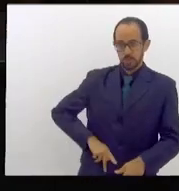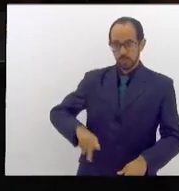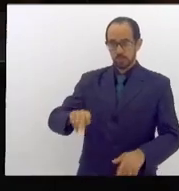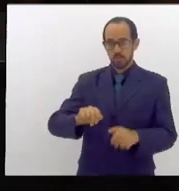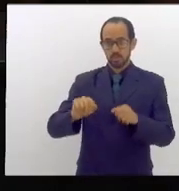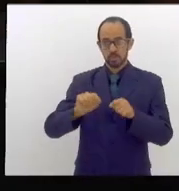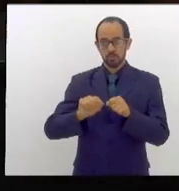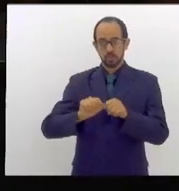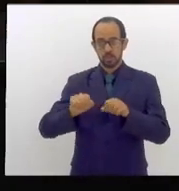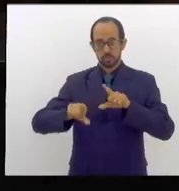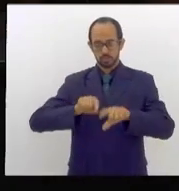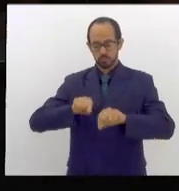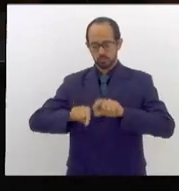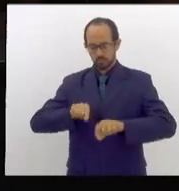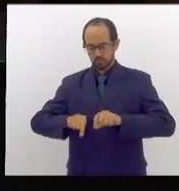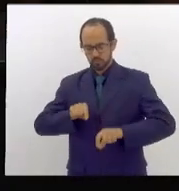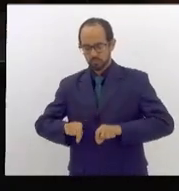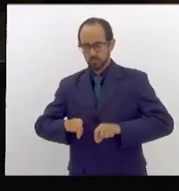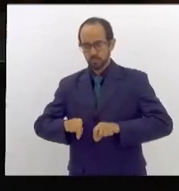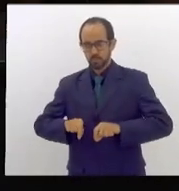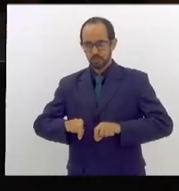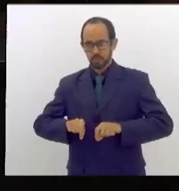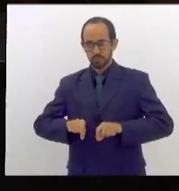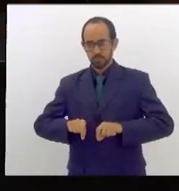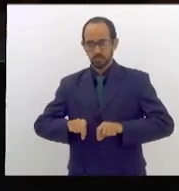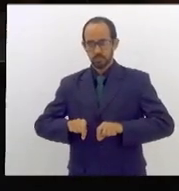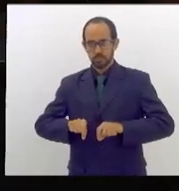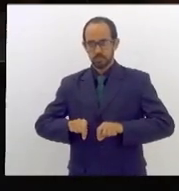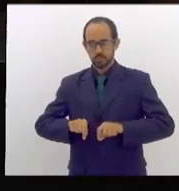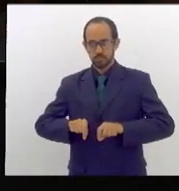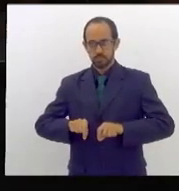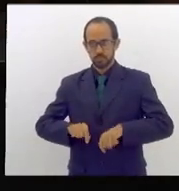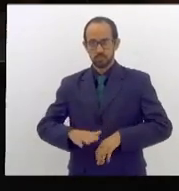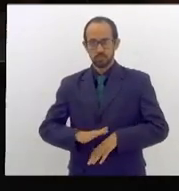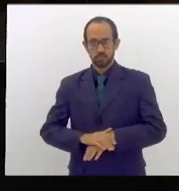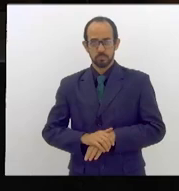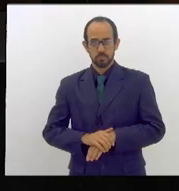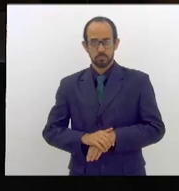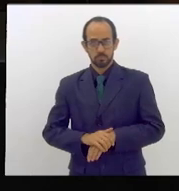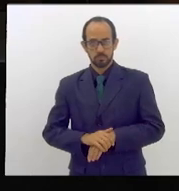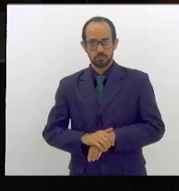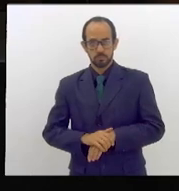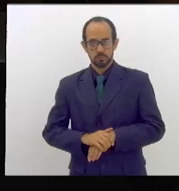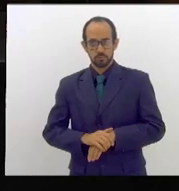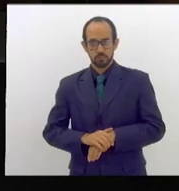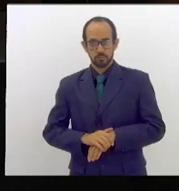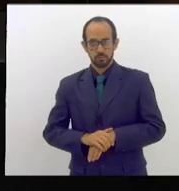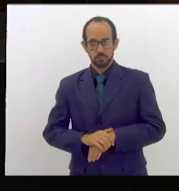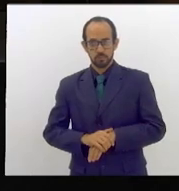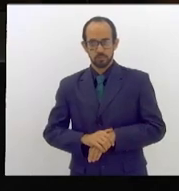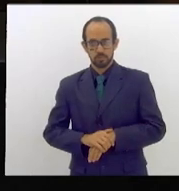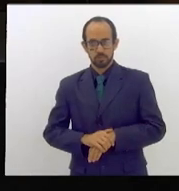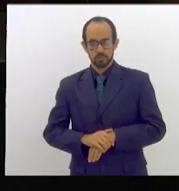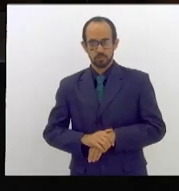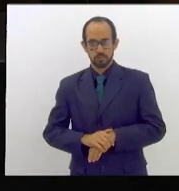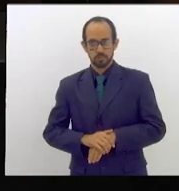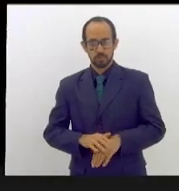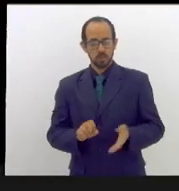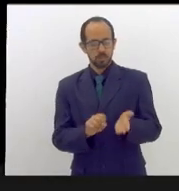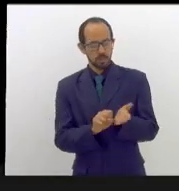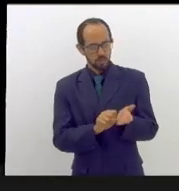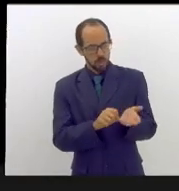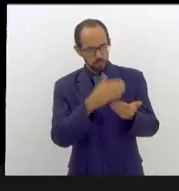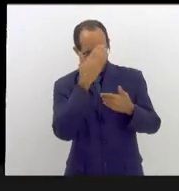destaques e algumas discussões na última semana Deputado Samuel Obrigado